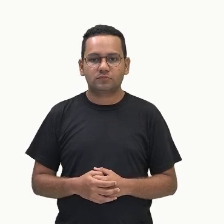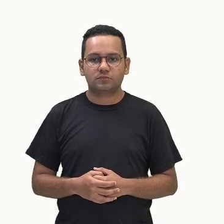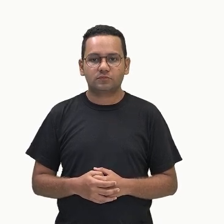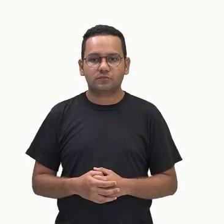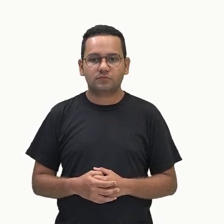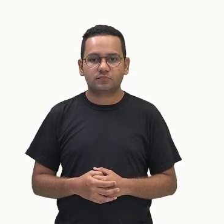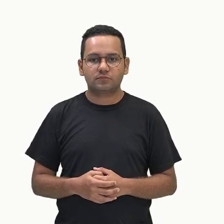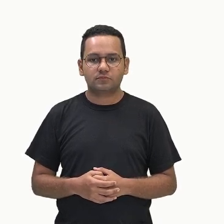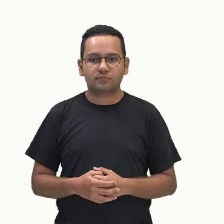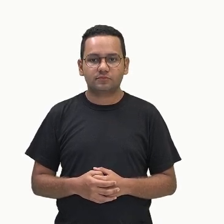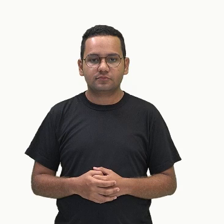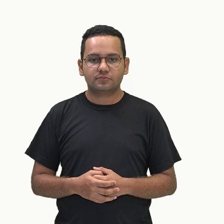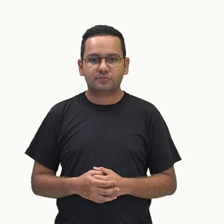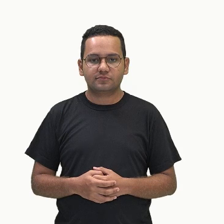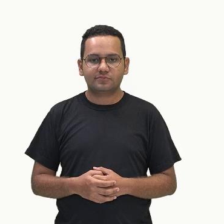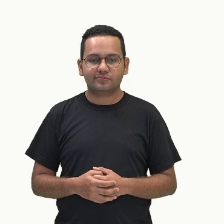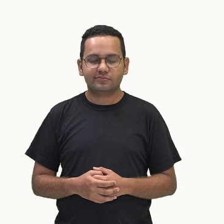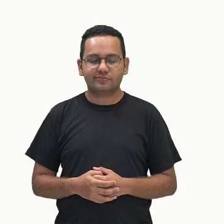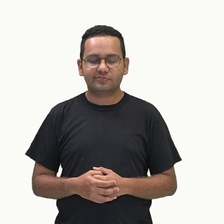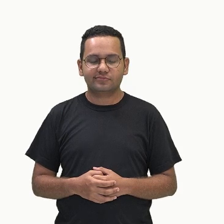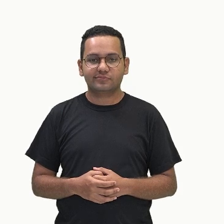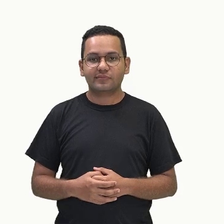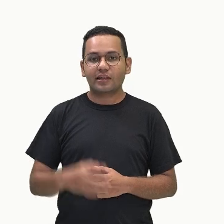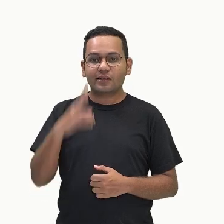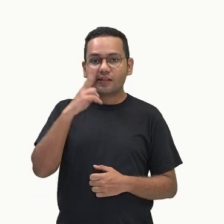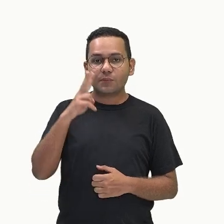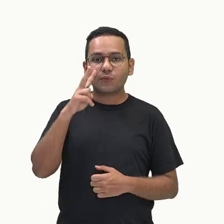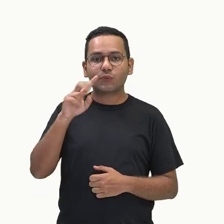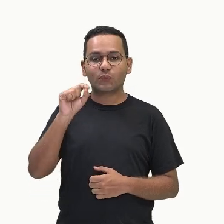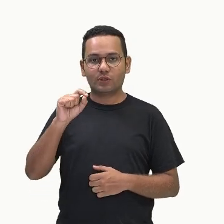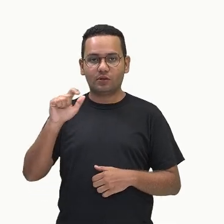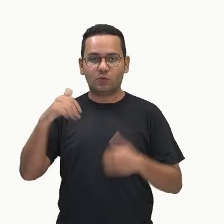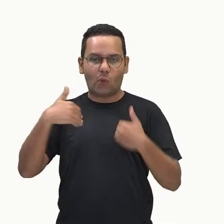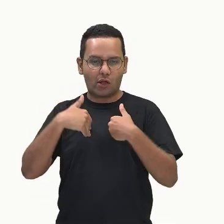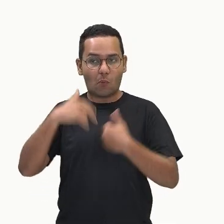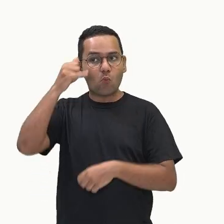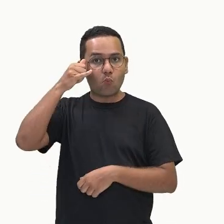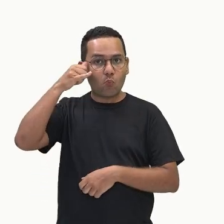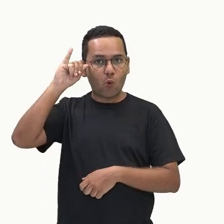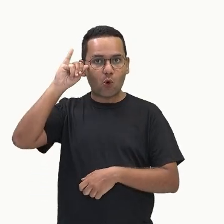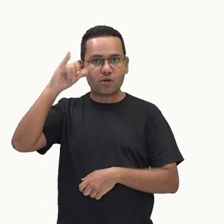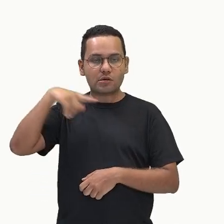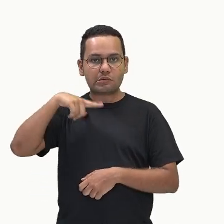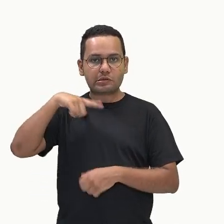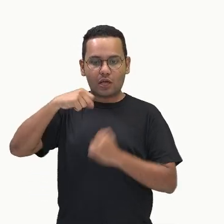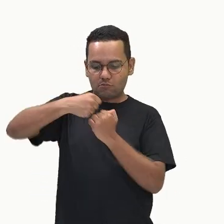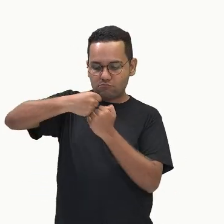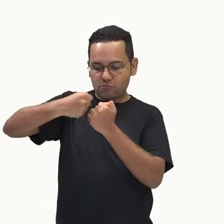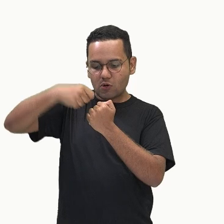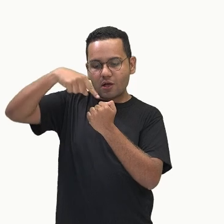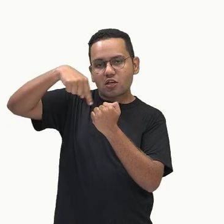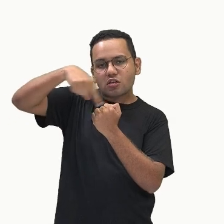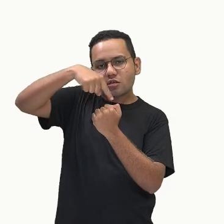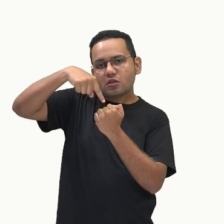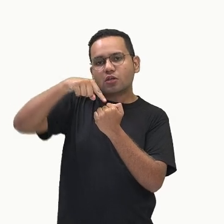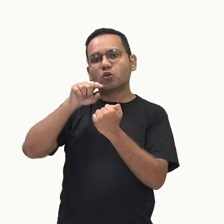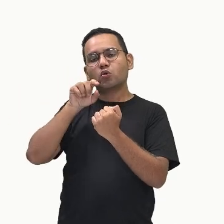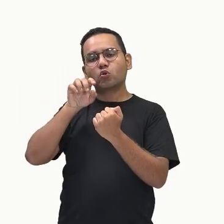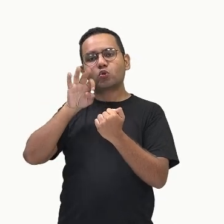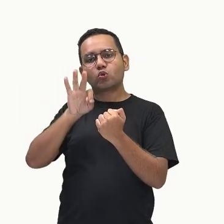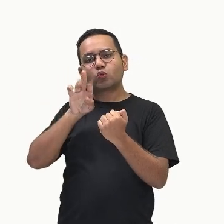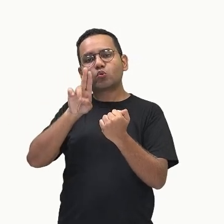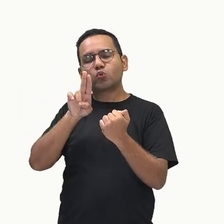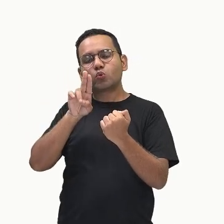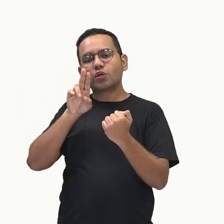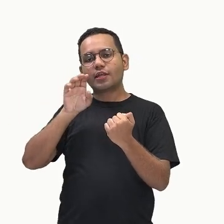no tutano, né, do boi, né, a gente tem ali aquela gordura? Isso